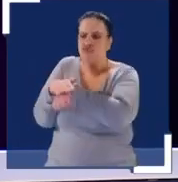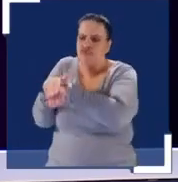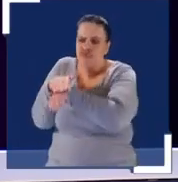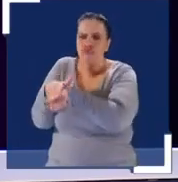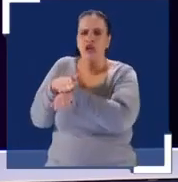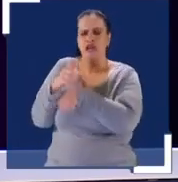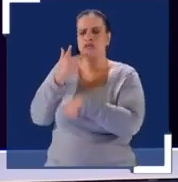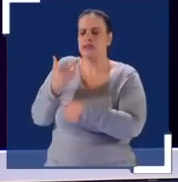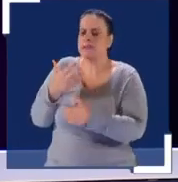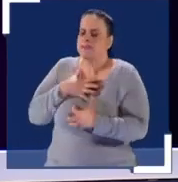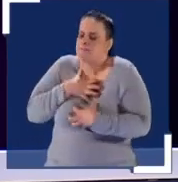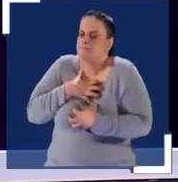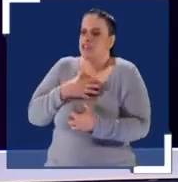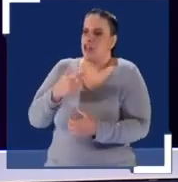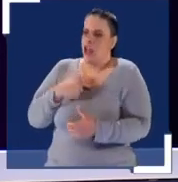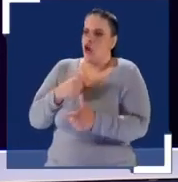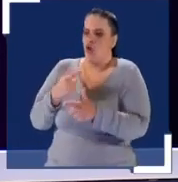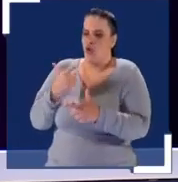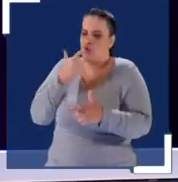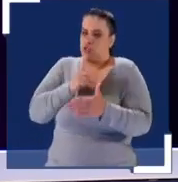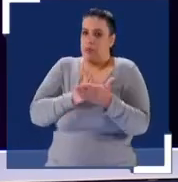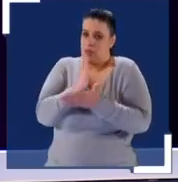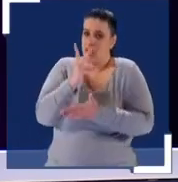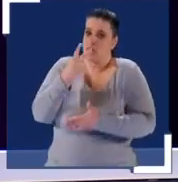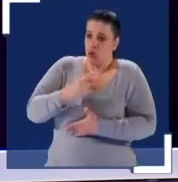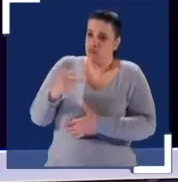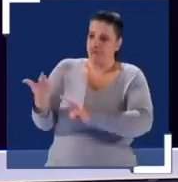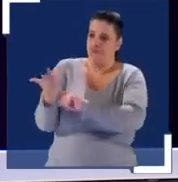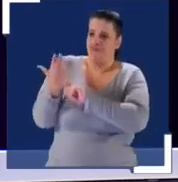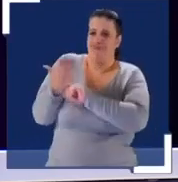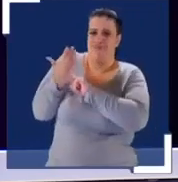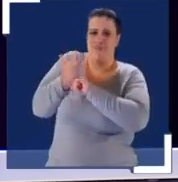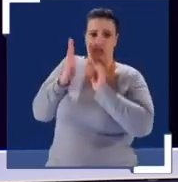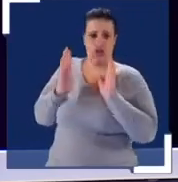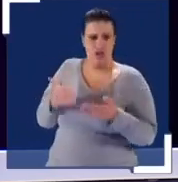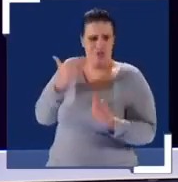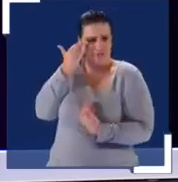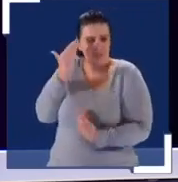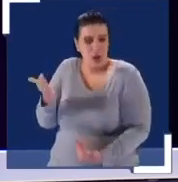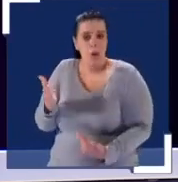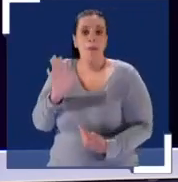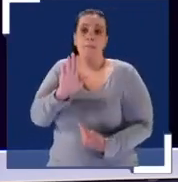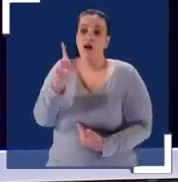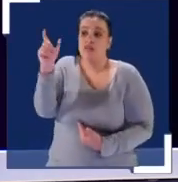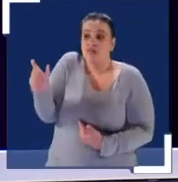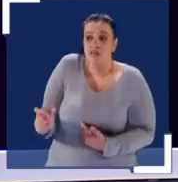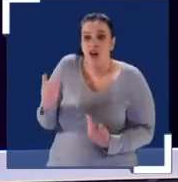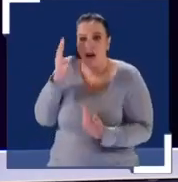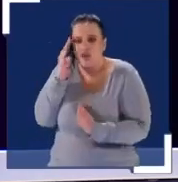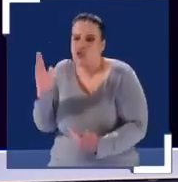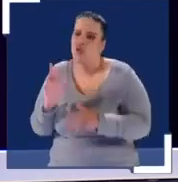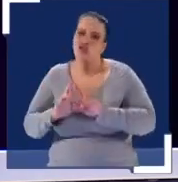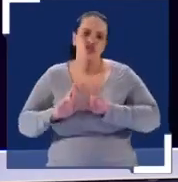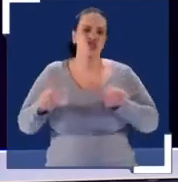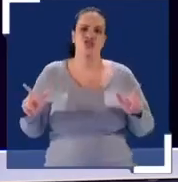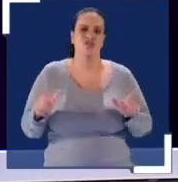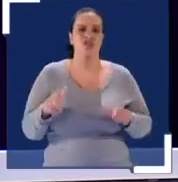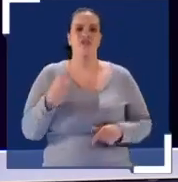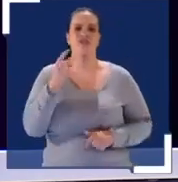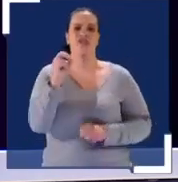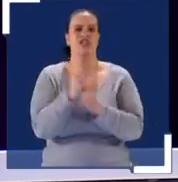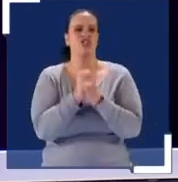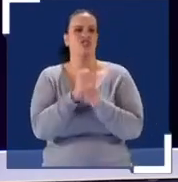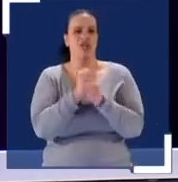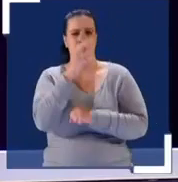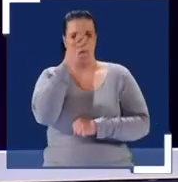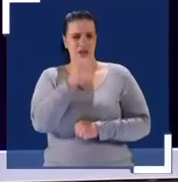devia muito a ele por estar aqui. Claro que sou muito agradecido. Mas uma coisa é o agradecimento que tem a ele. A outra coisa são os mais de 20 anos do